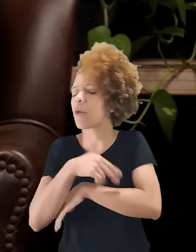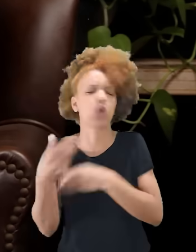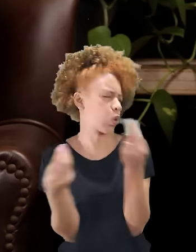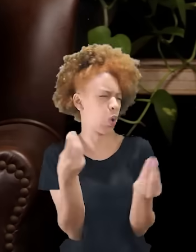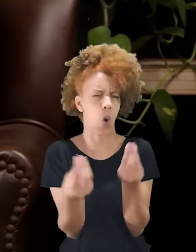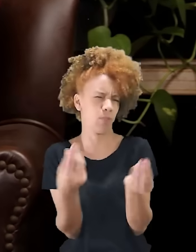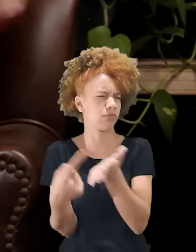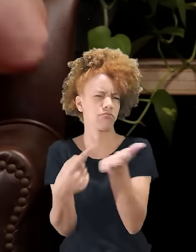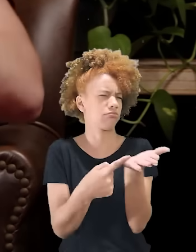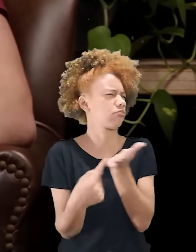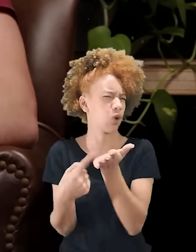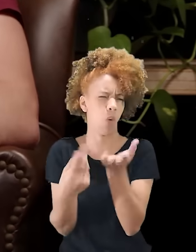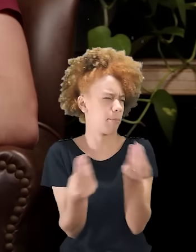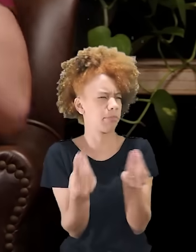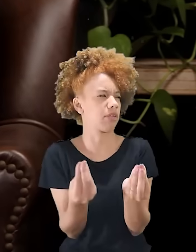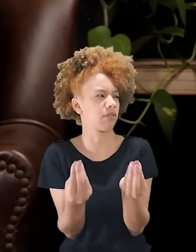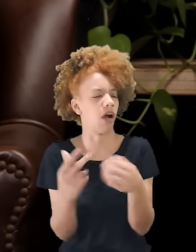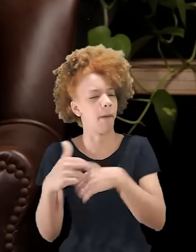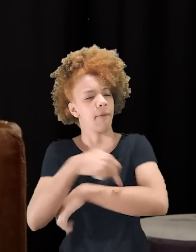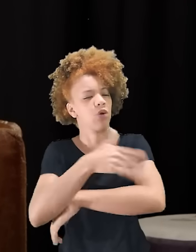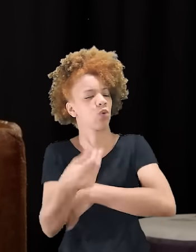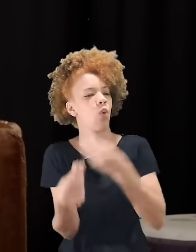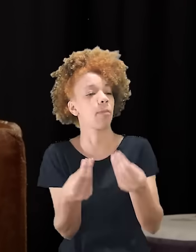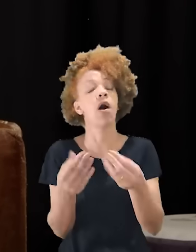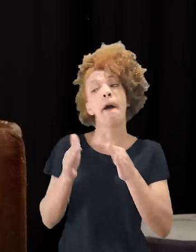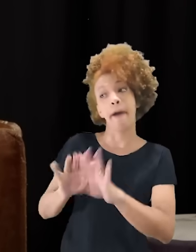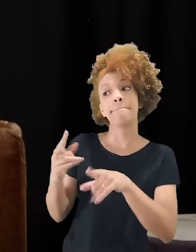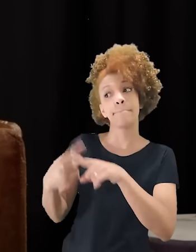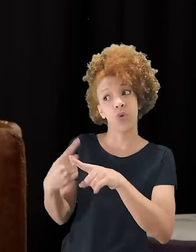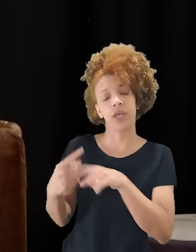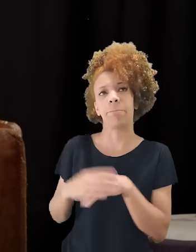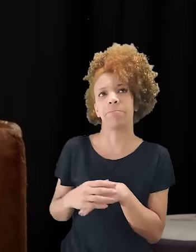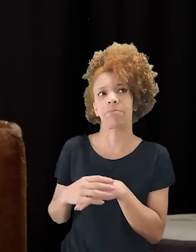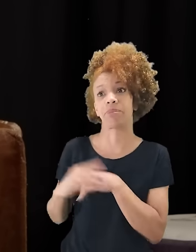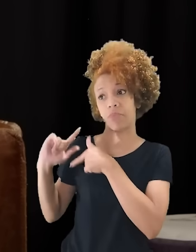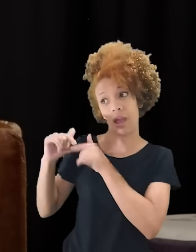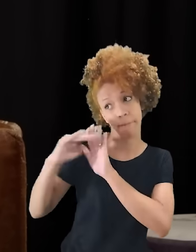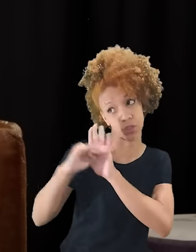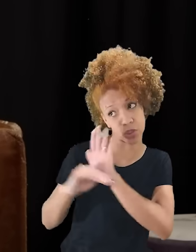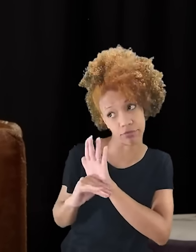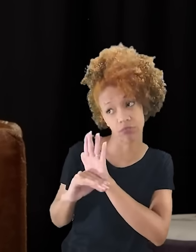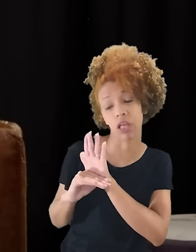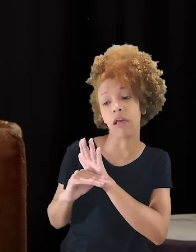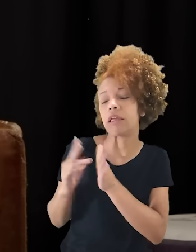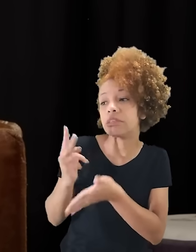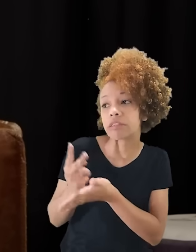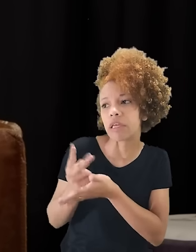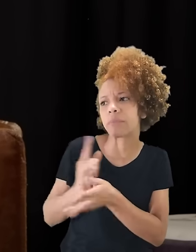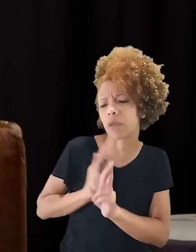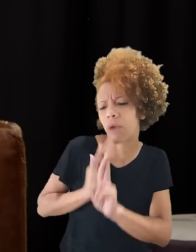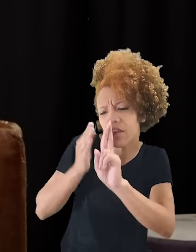como que isso uniformiza a moda porque geralmente é padronizado né você sempre vê uma